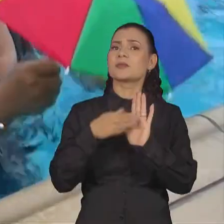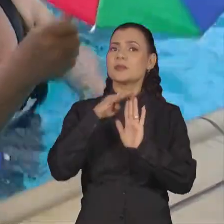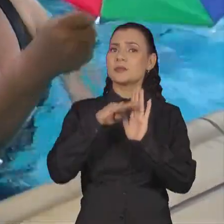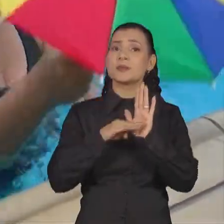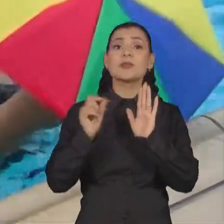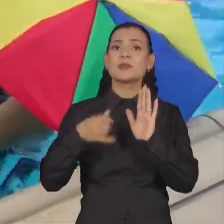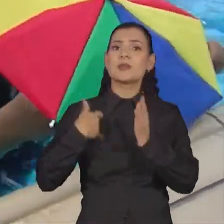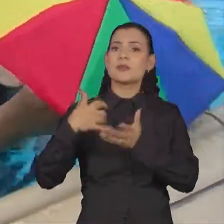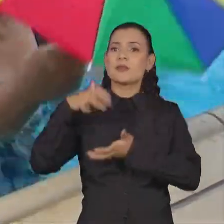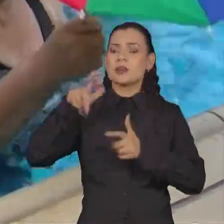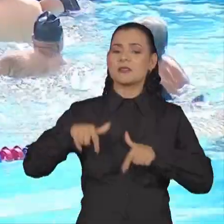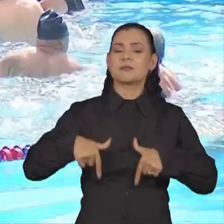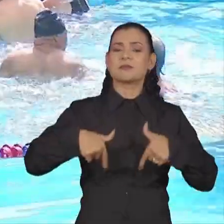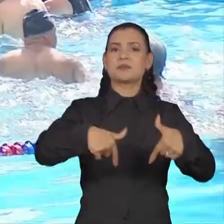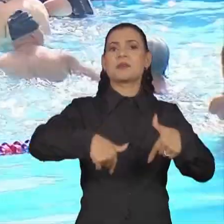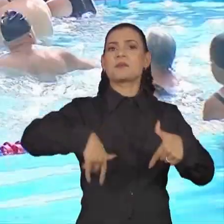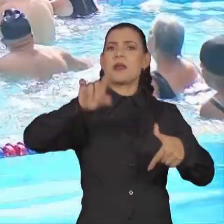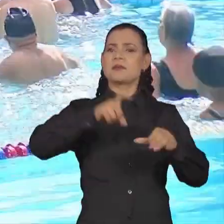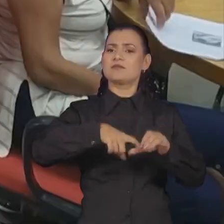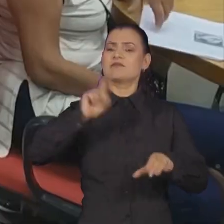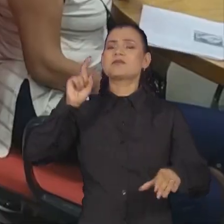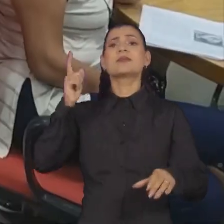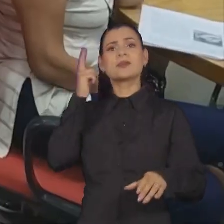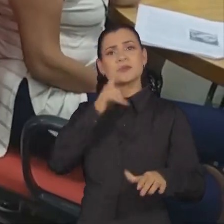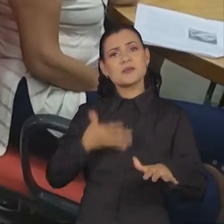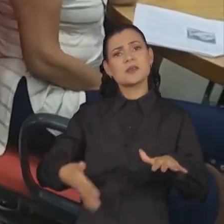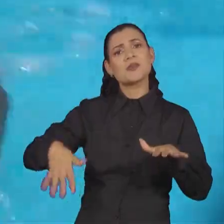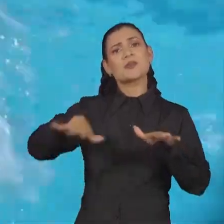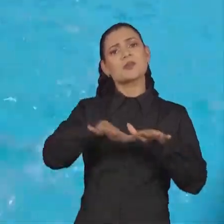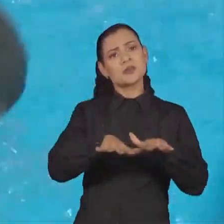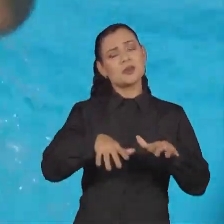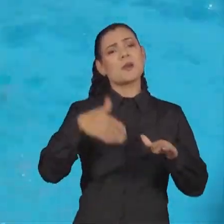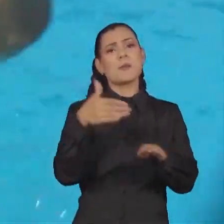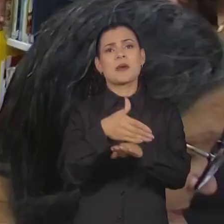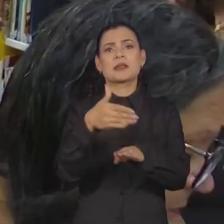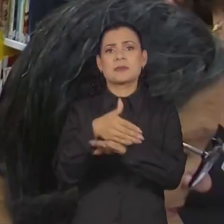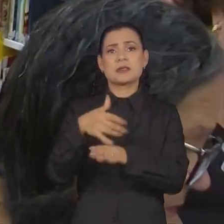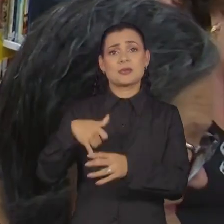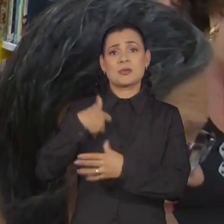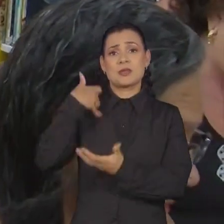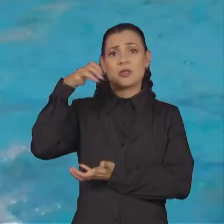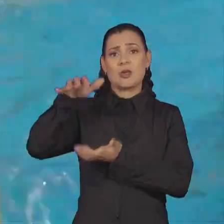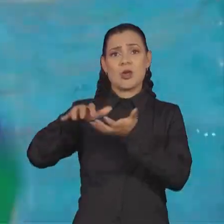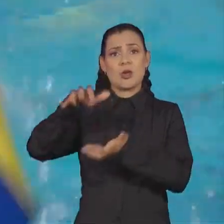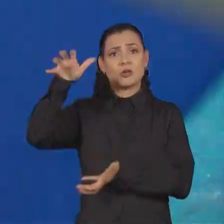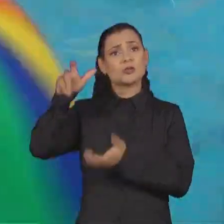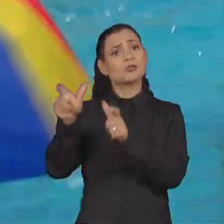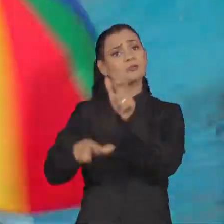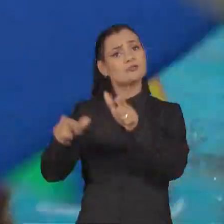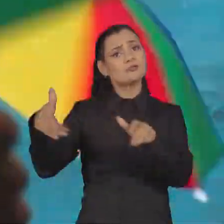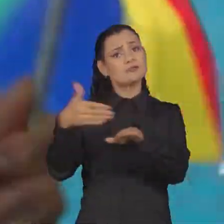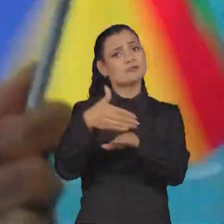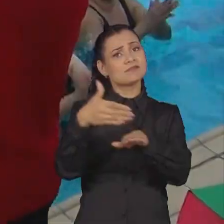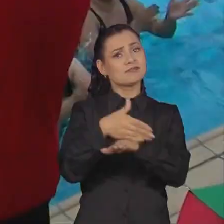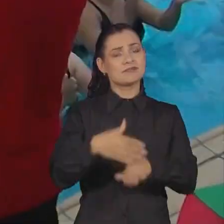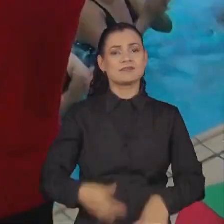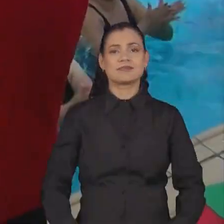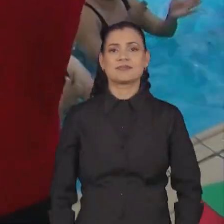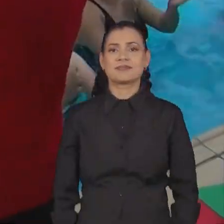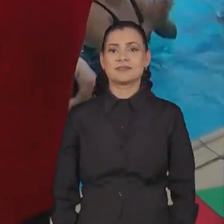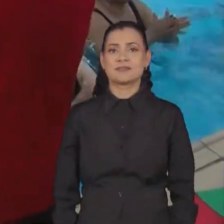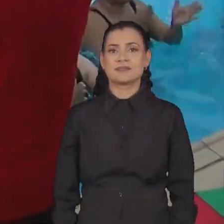o envelhecimento ativo e fortalecer a inclusão e participação dos idosos na comunidade.